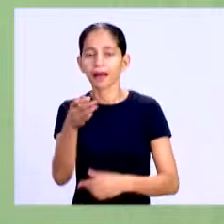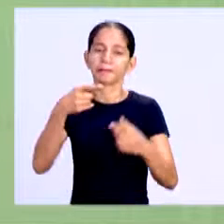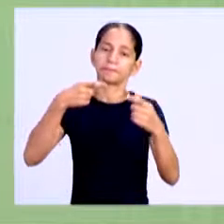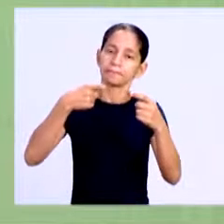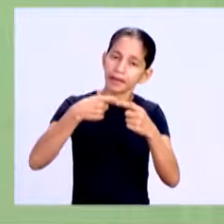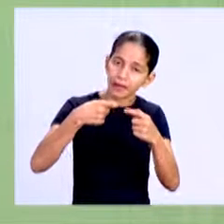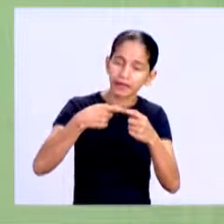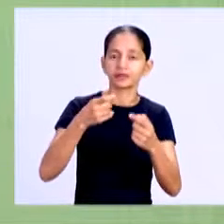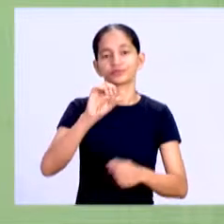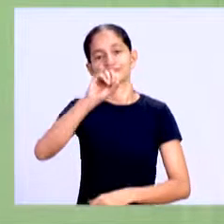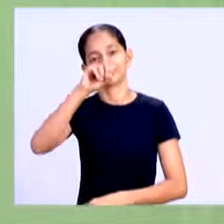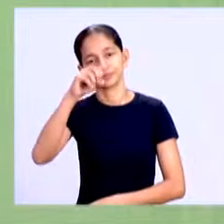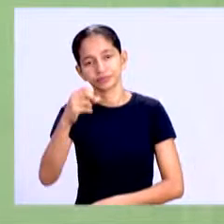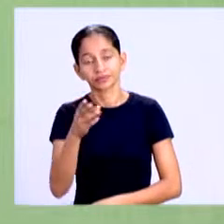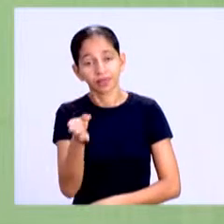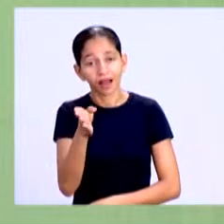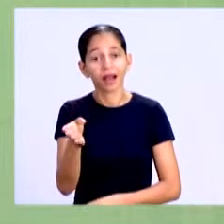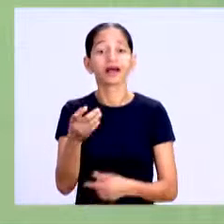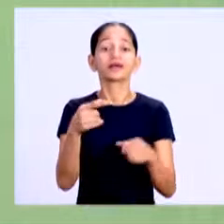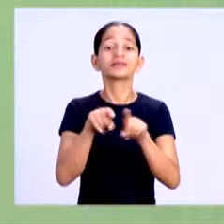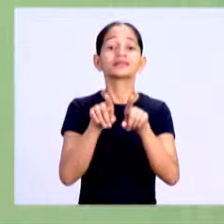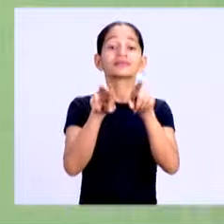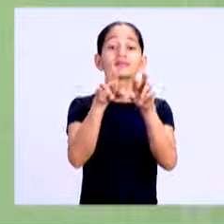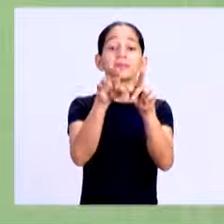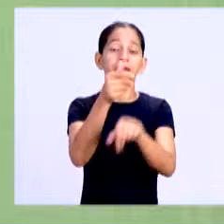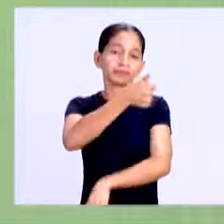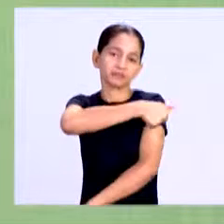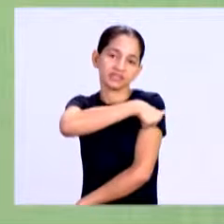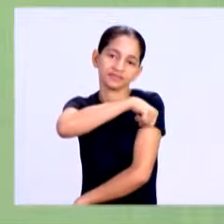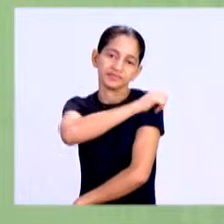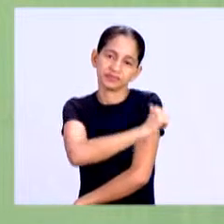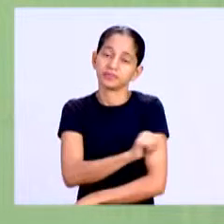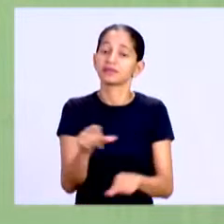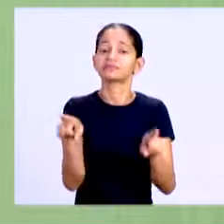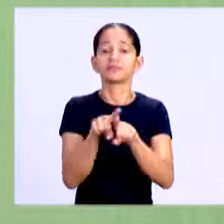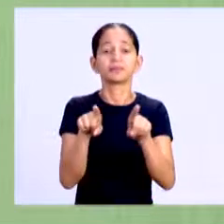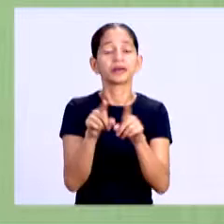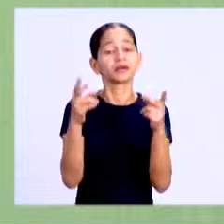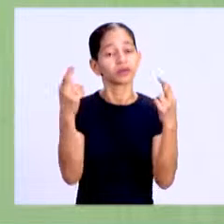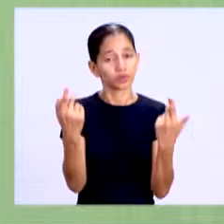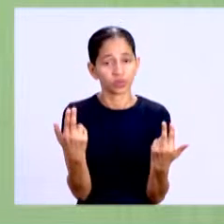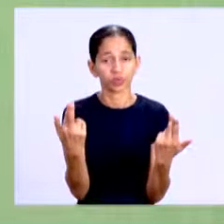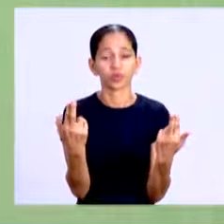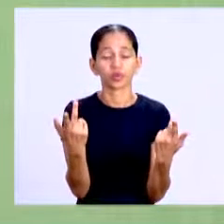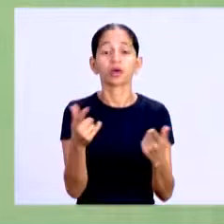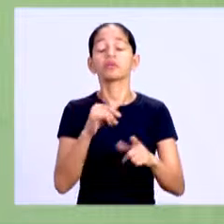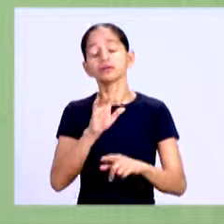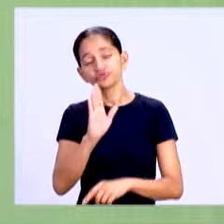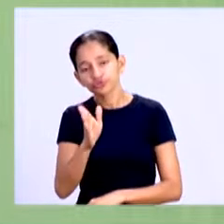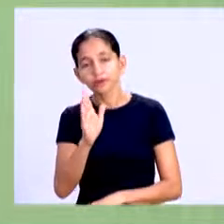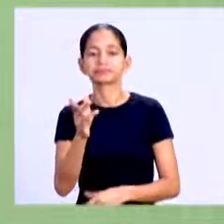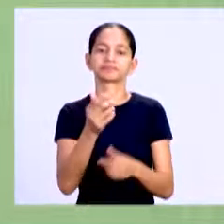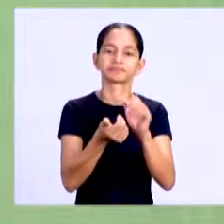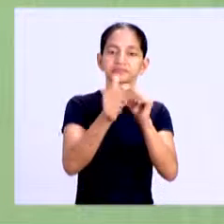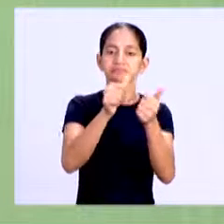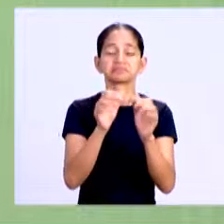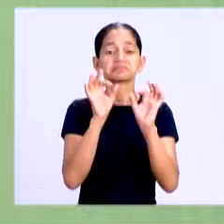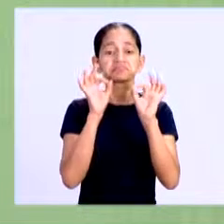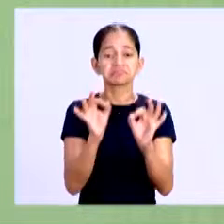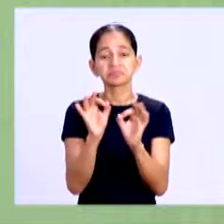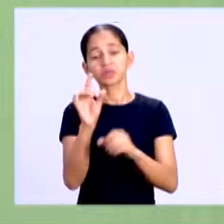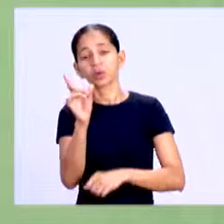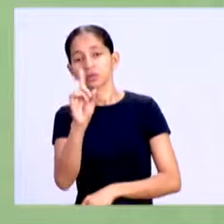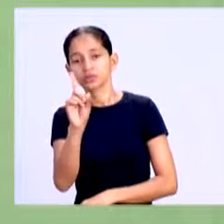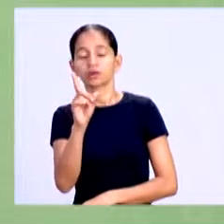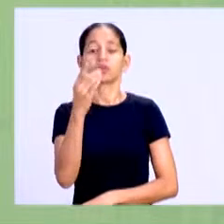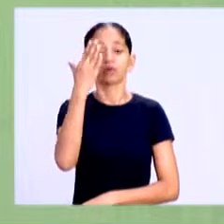esse idoso vá ao médico e ao enfermeiro. Somente após uma análise apropriada será possível afirmar se a